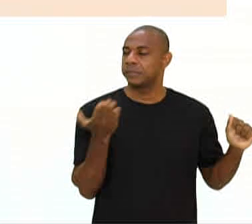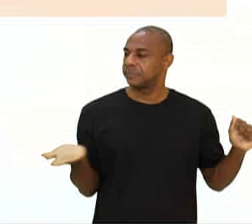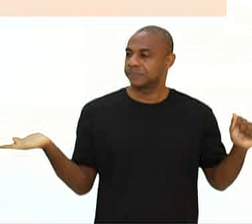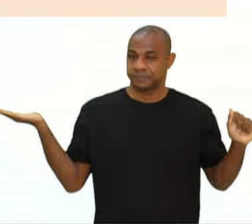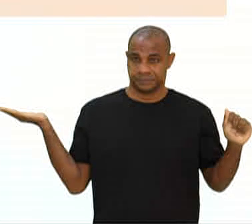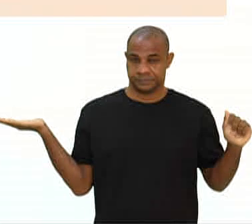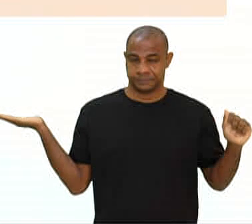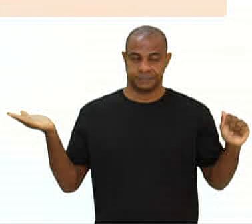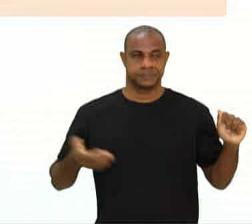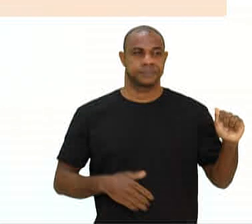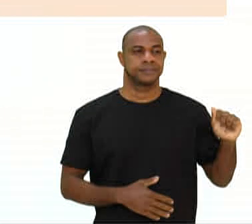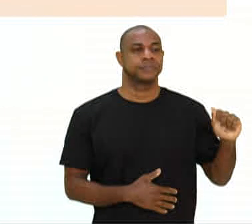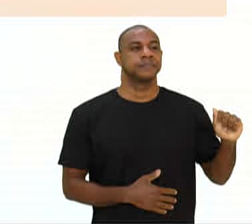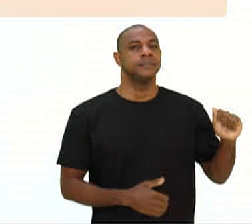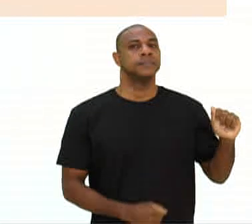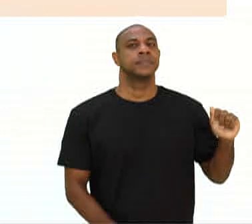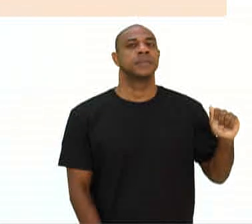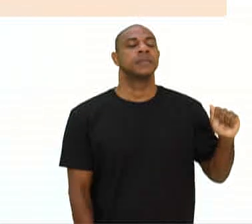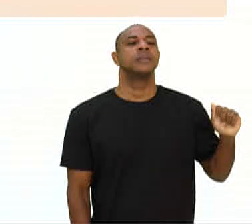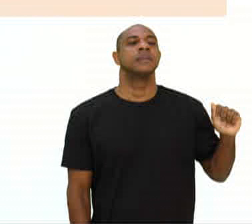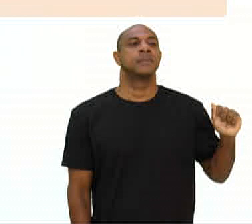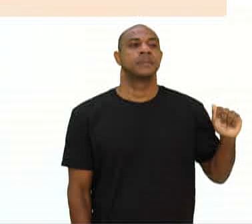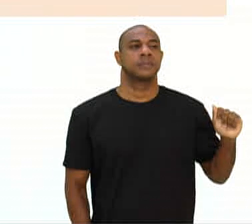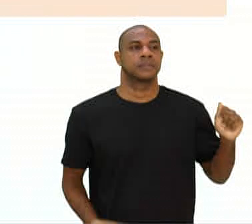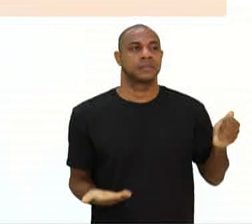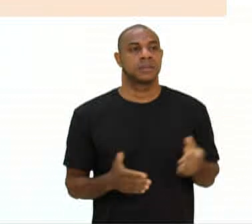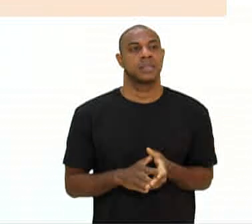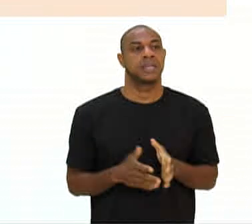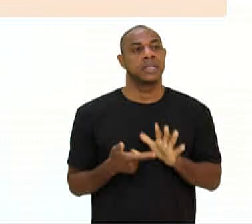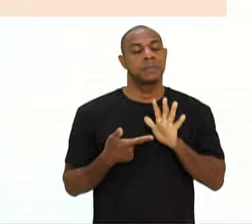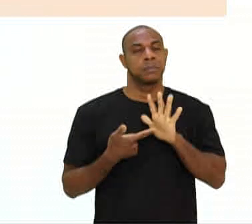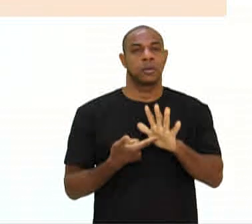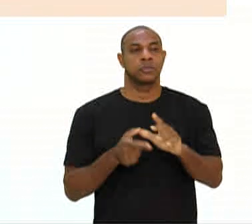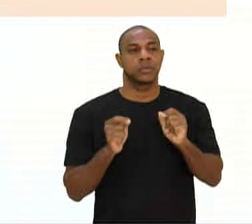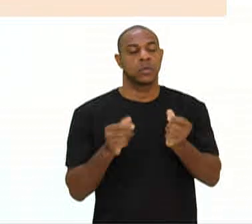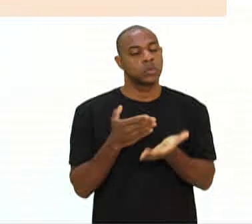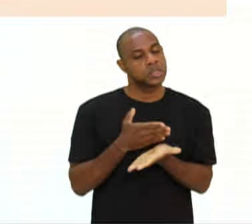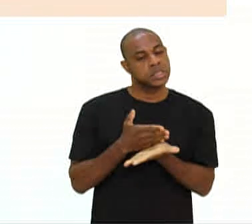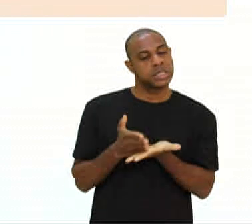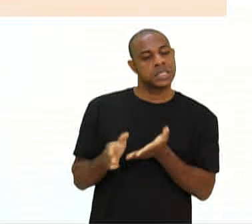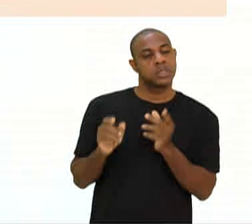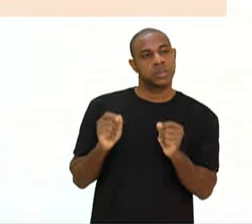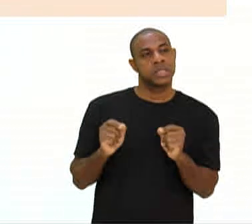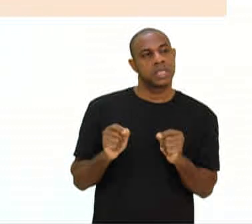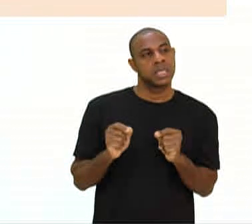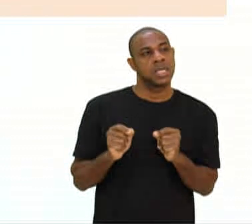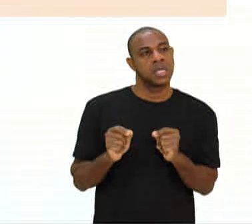of the fall-winter holiday seasons. Ele traz o início da